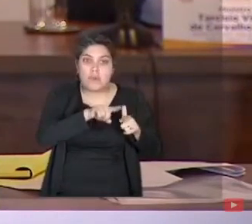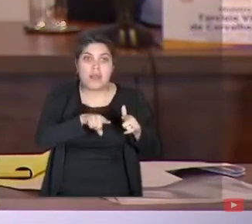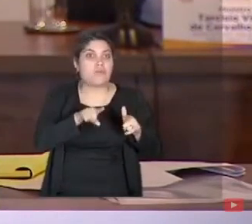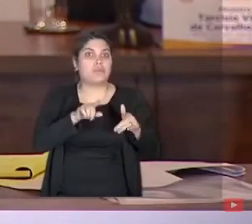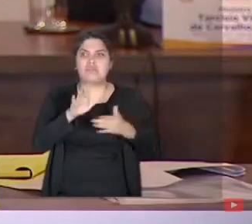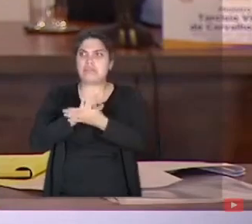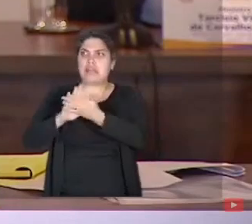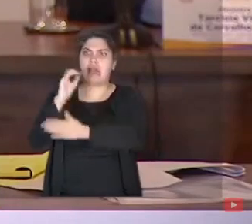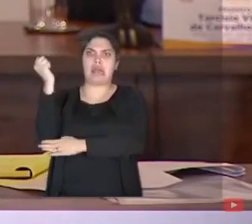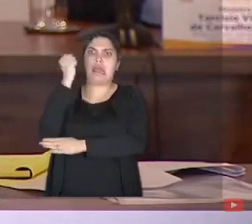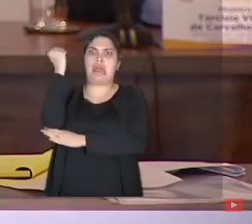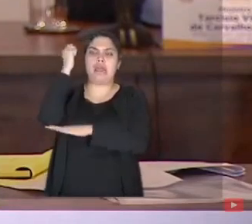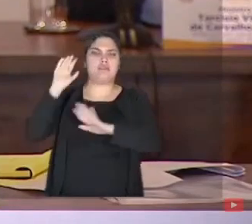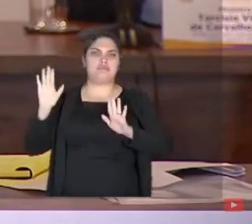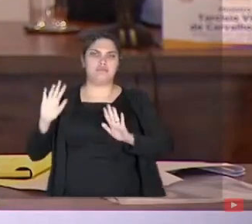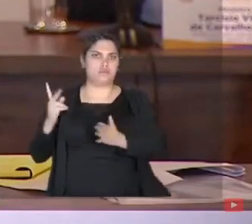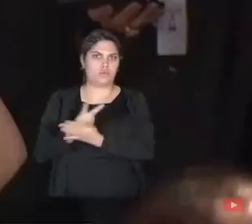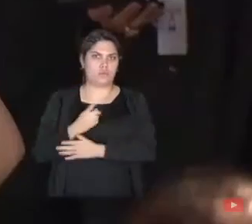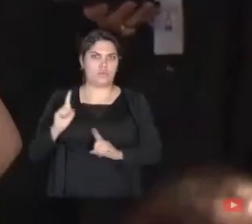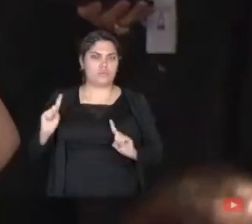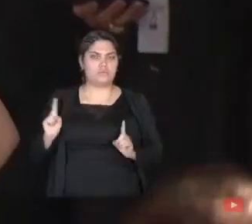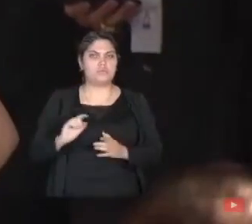mais nada grave.